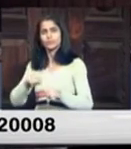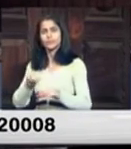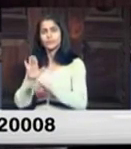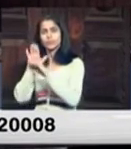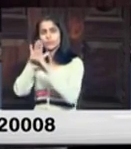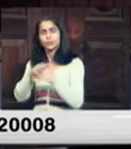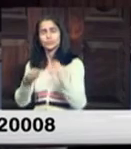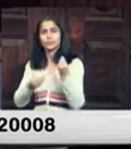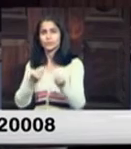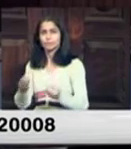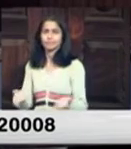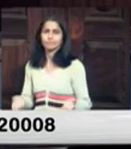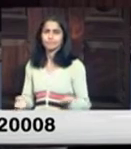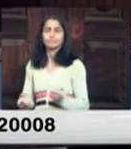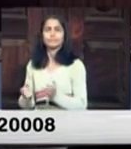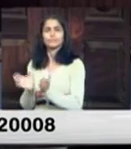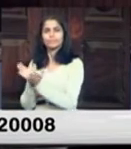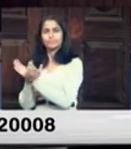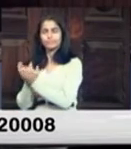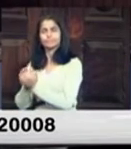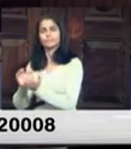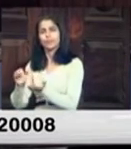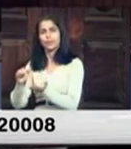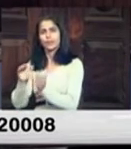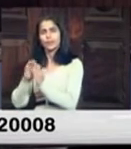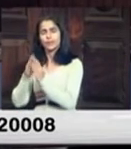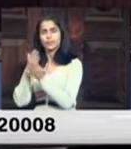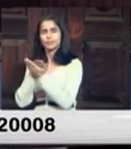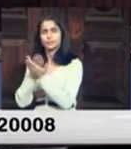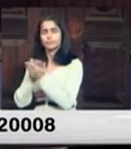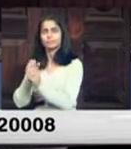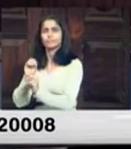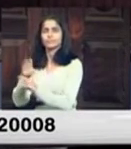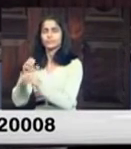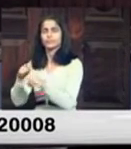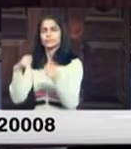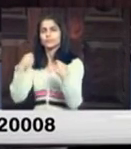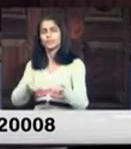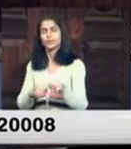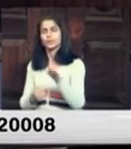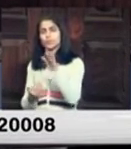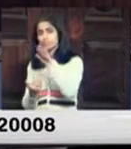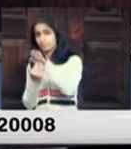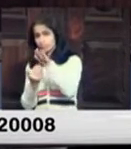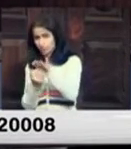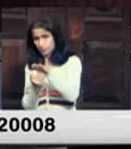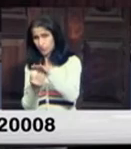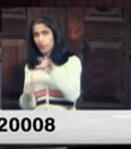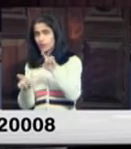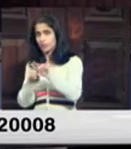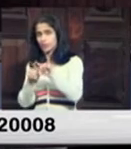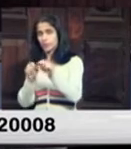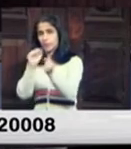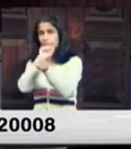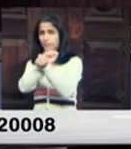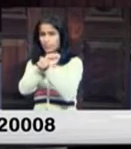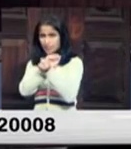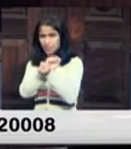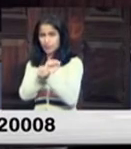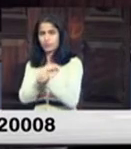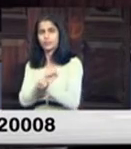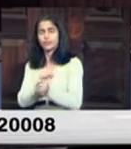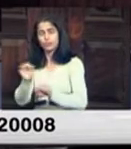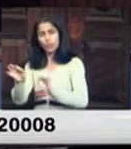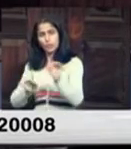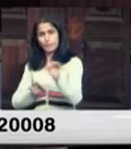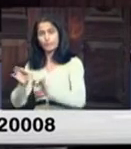comigo, certamente com outros membros da Comissão de Educação, é preciso interromper, suspender este planejamento